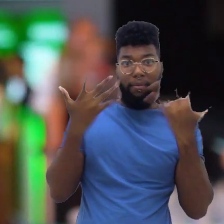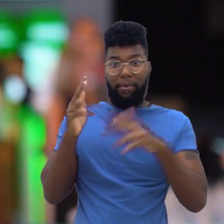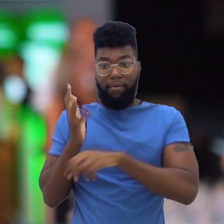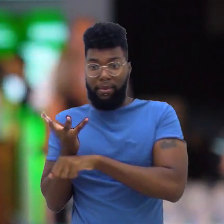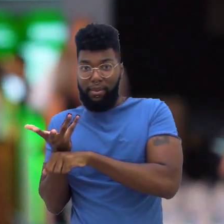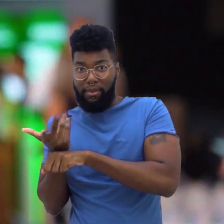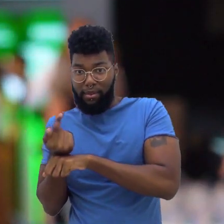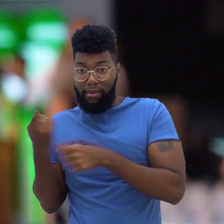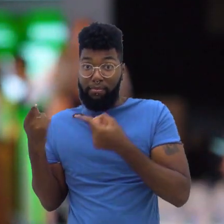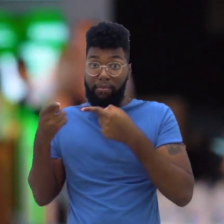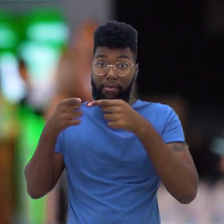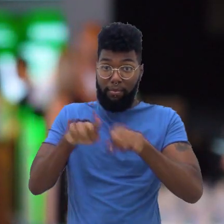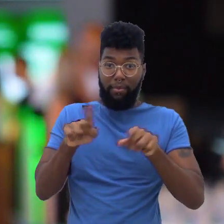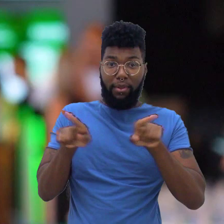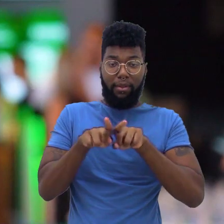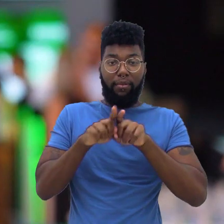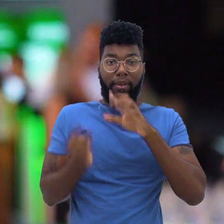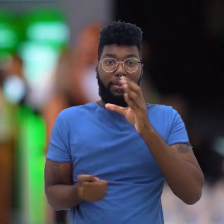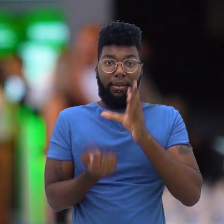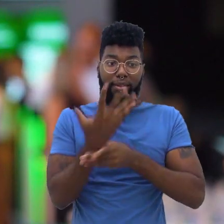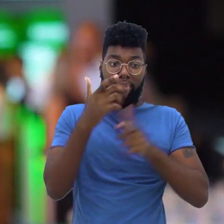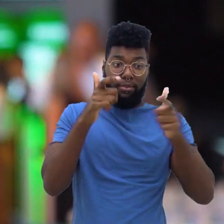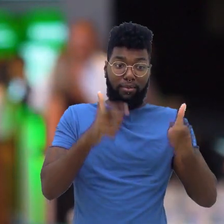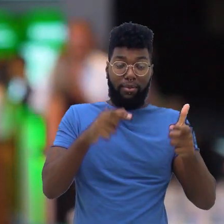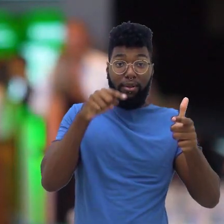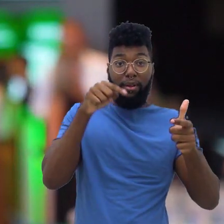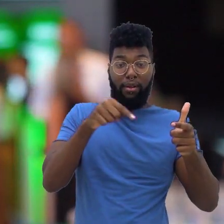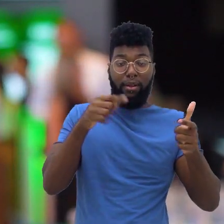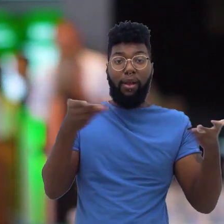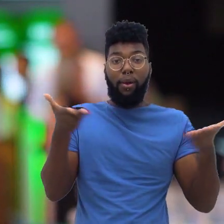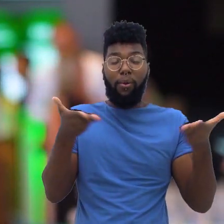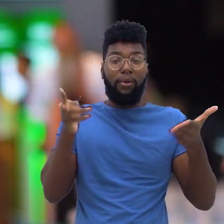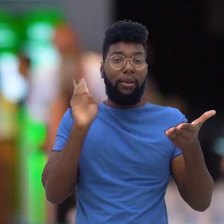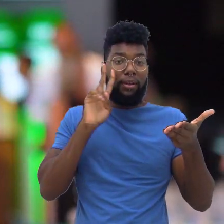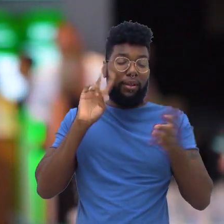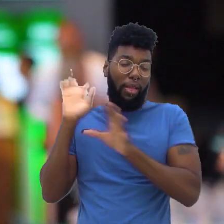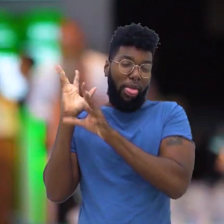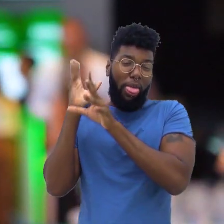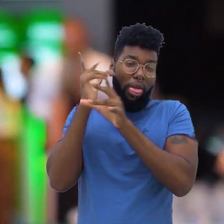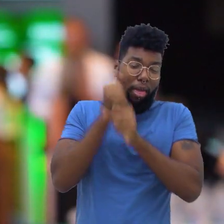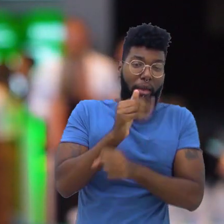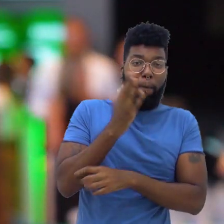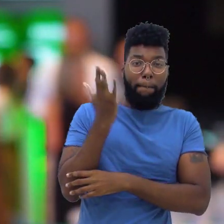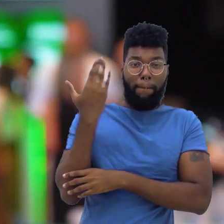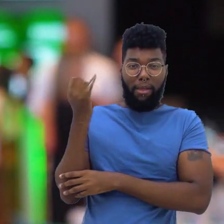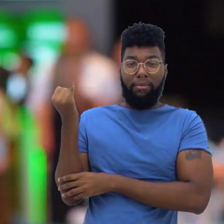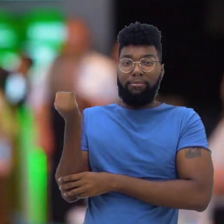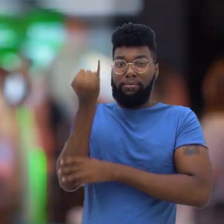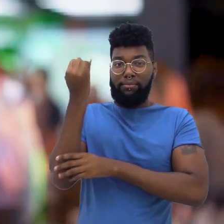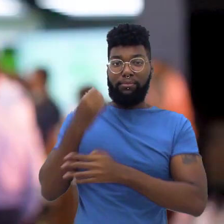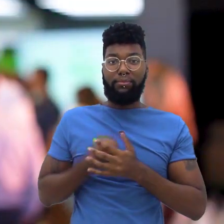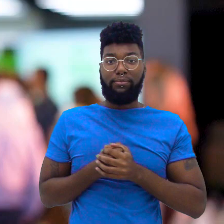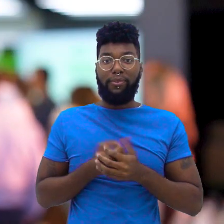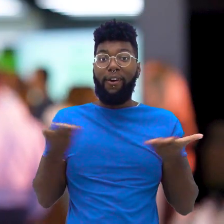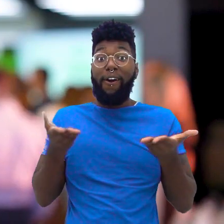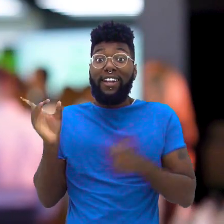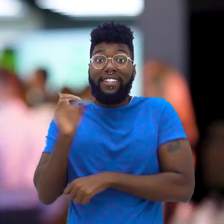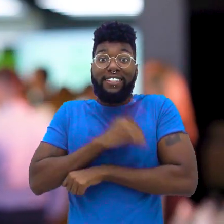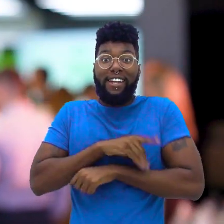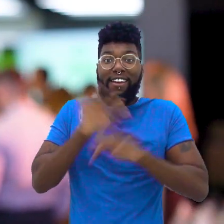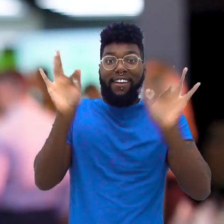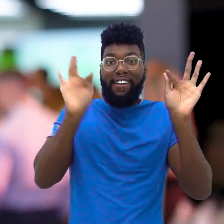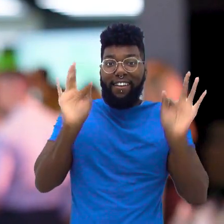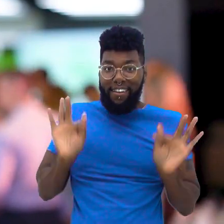essa parceria e pela instalação hoje desse memorial que relembra todo esse passado bastante importante. Hoje é um